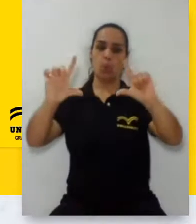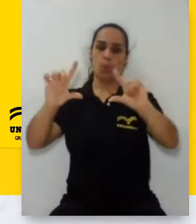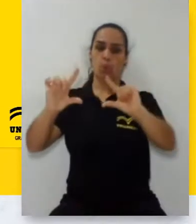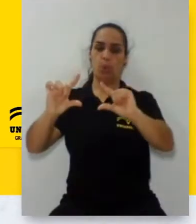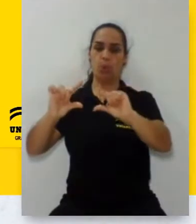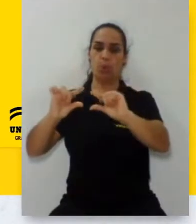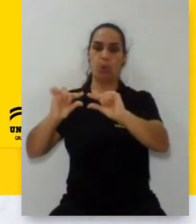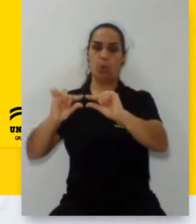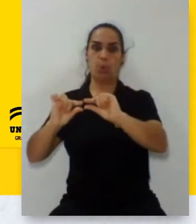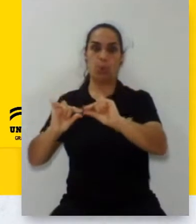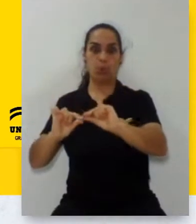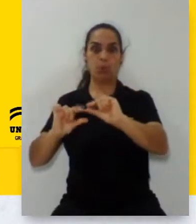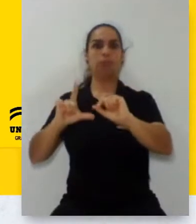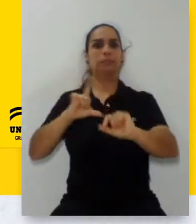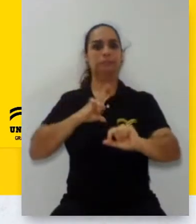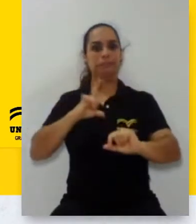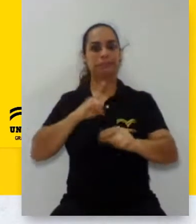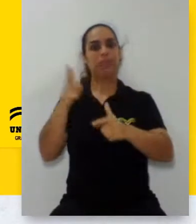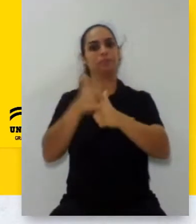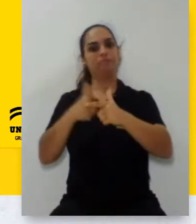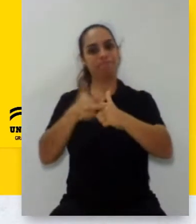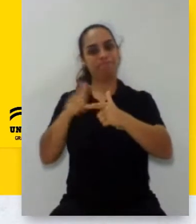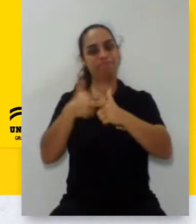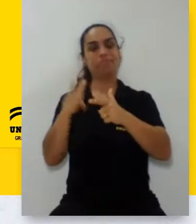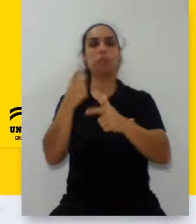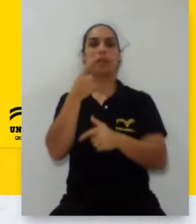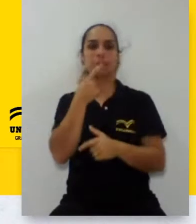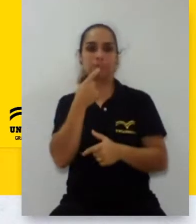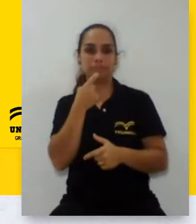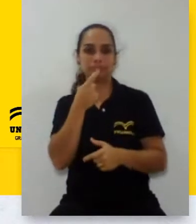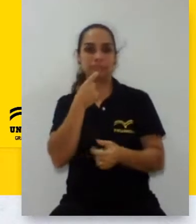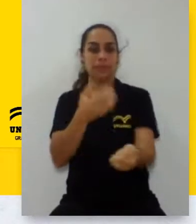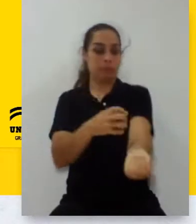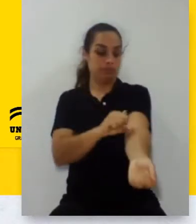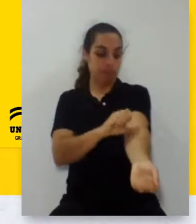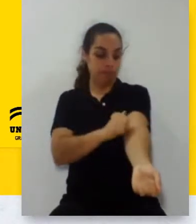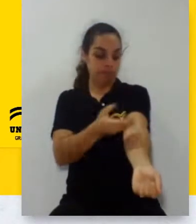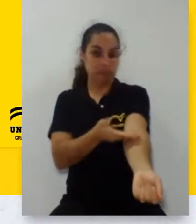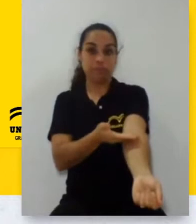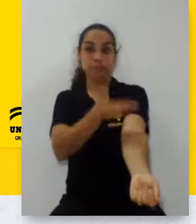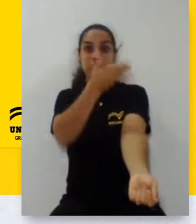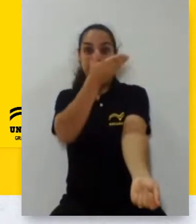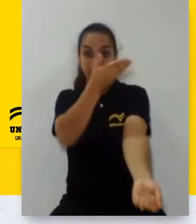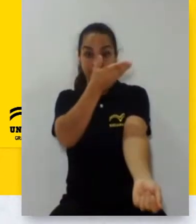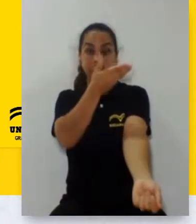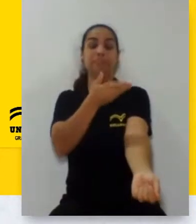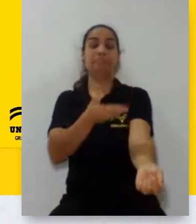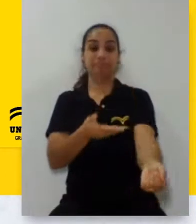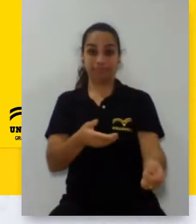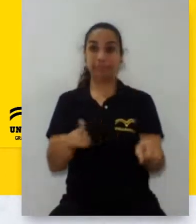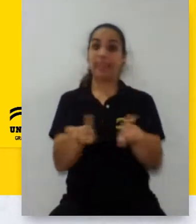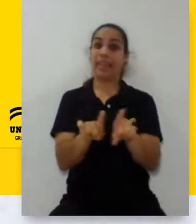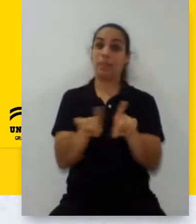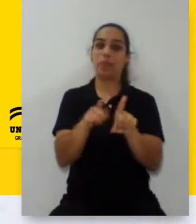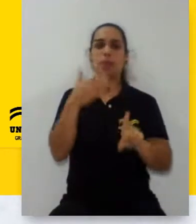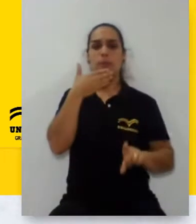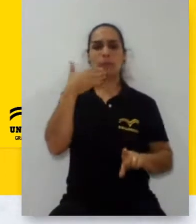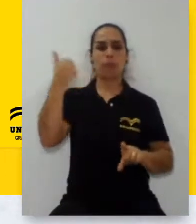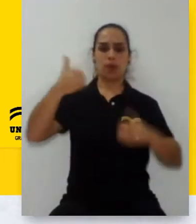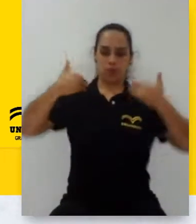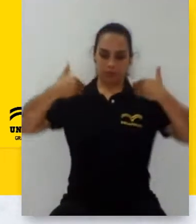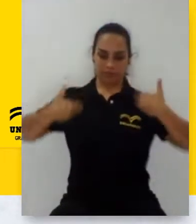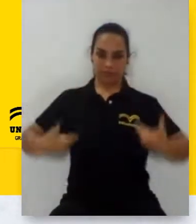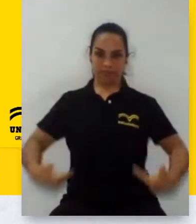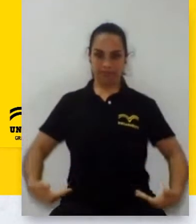triglicerídeos, de ter pressão alta, de a questão de melhora de composição corporal e melhora